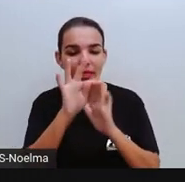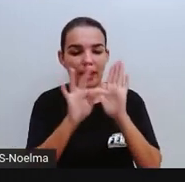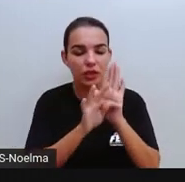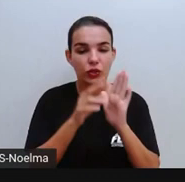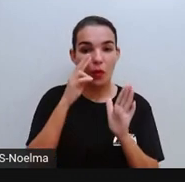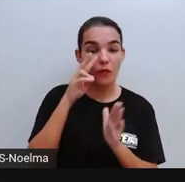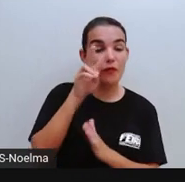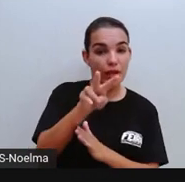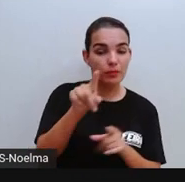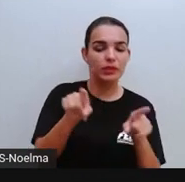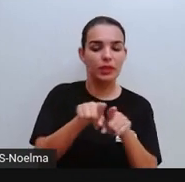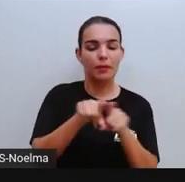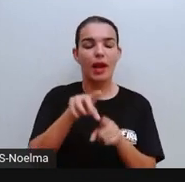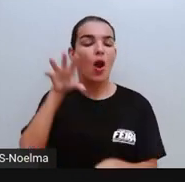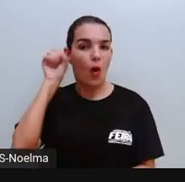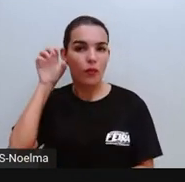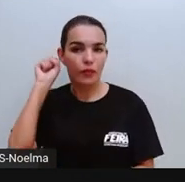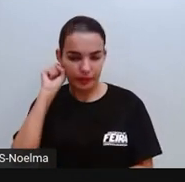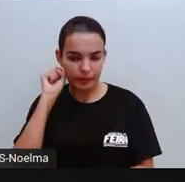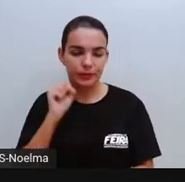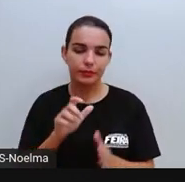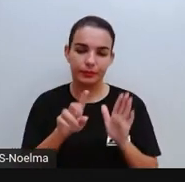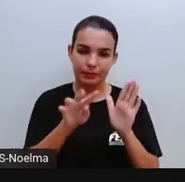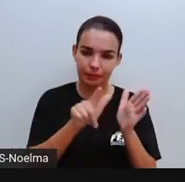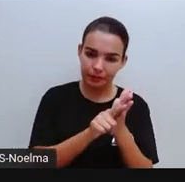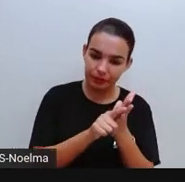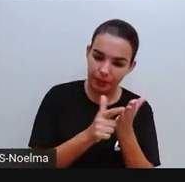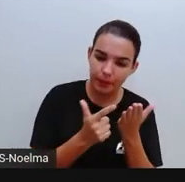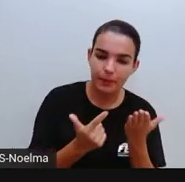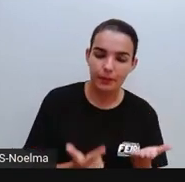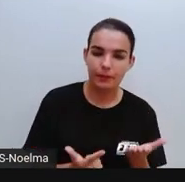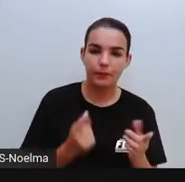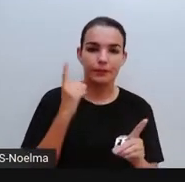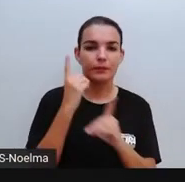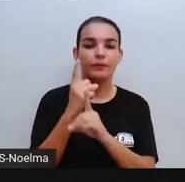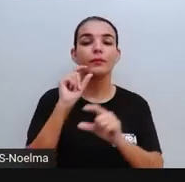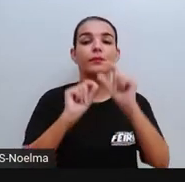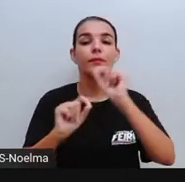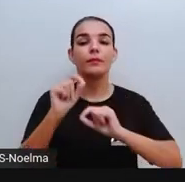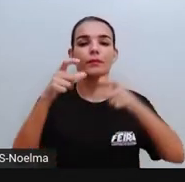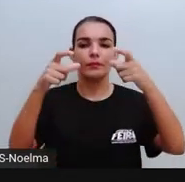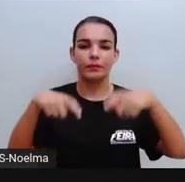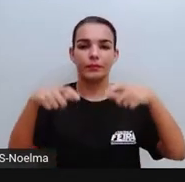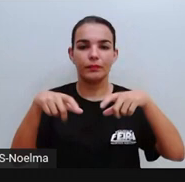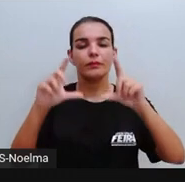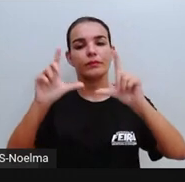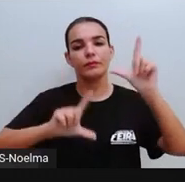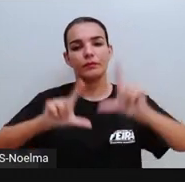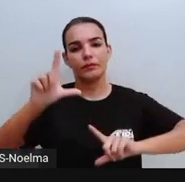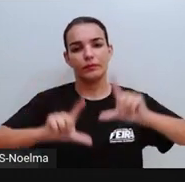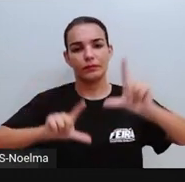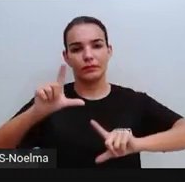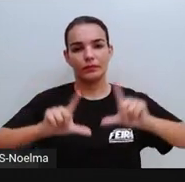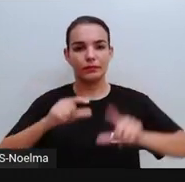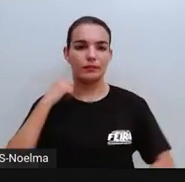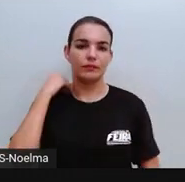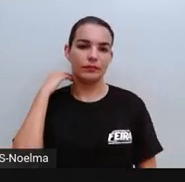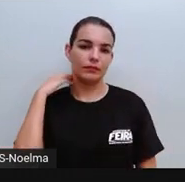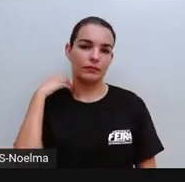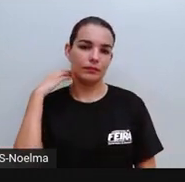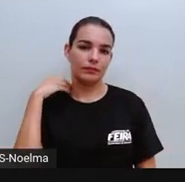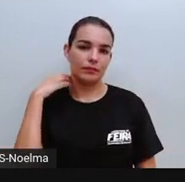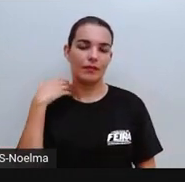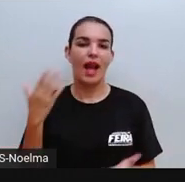tá é o texto aí é jornalístico que a gente encontra na televisão tá bom